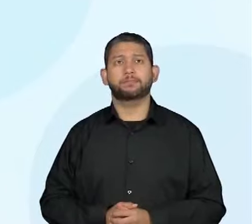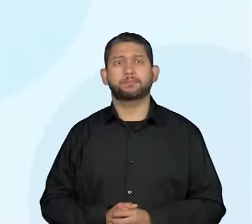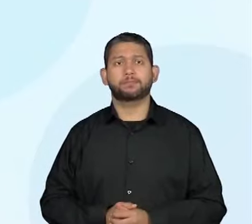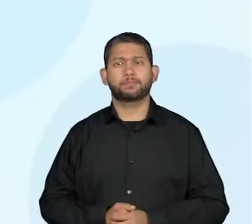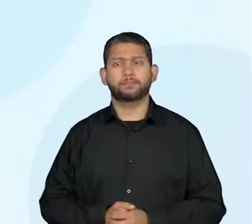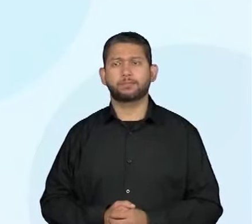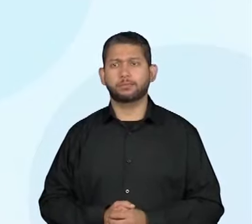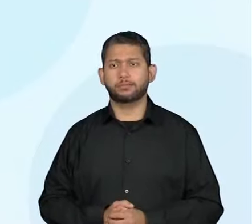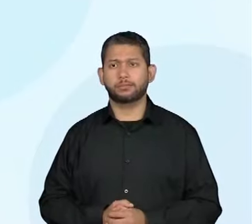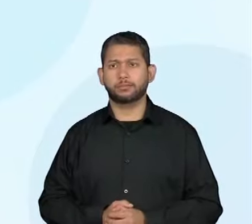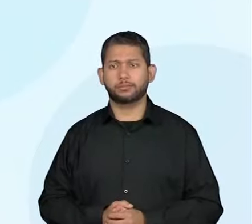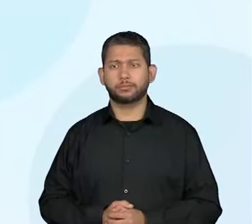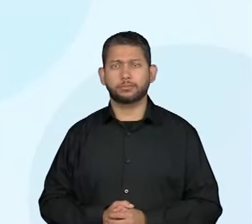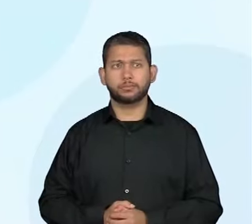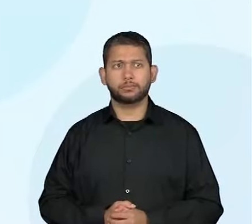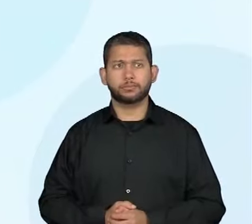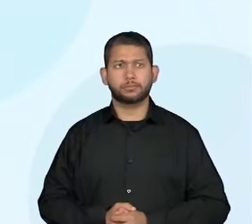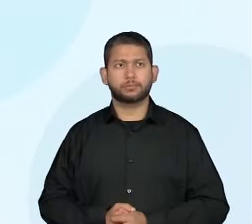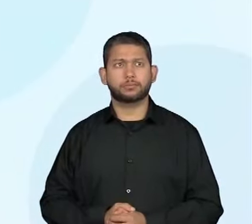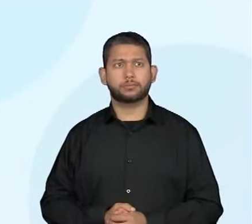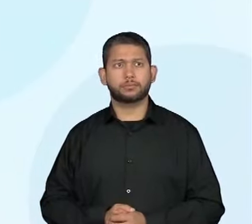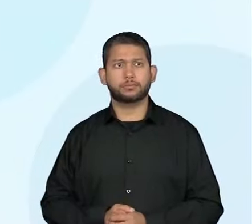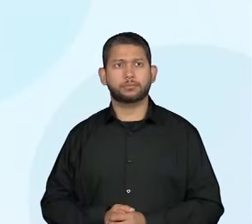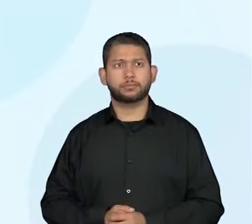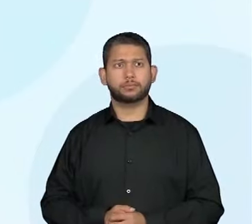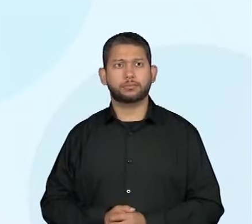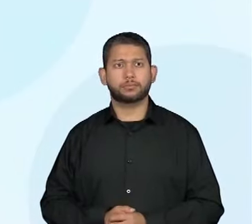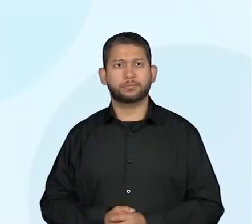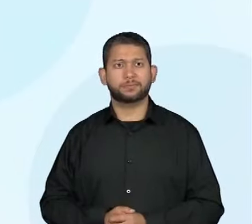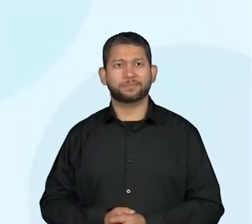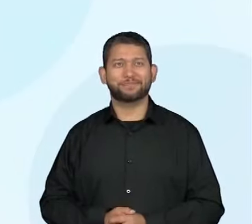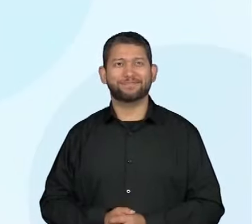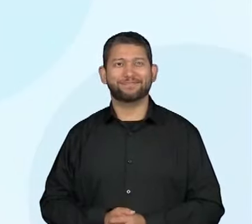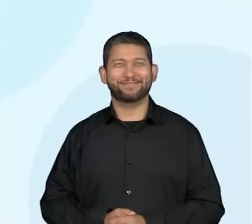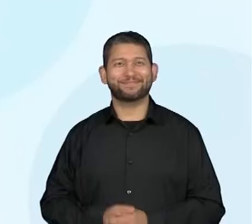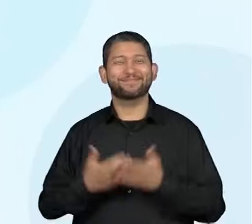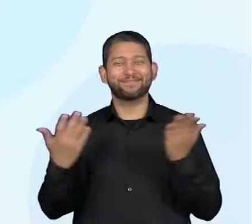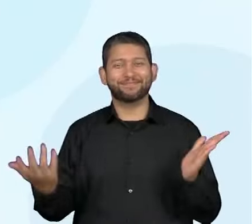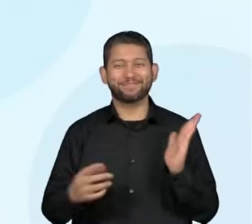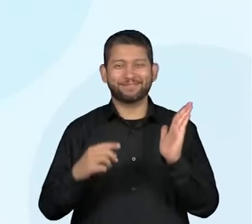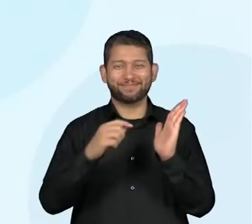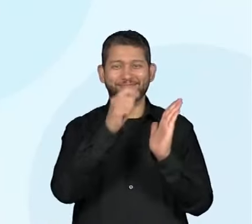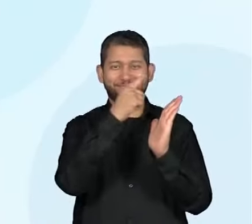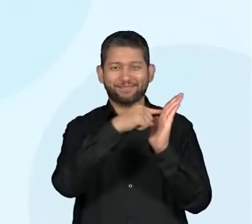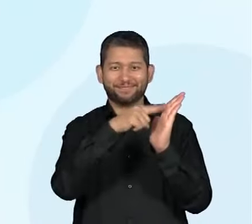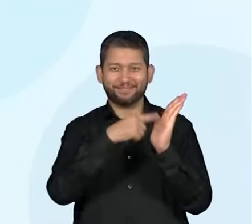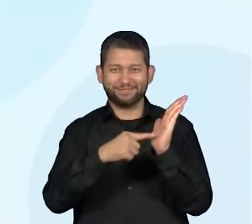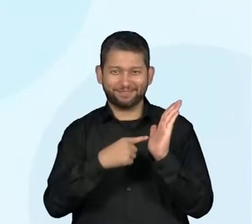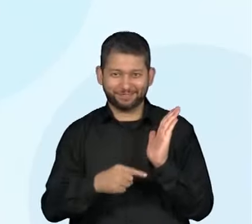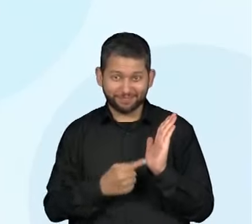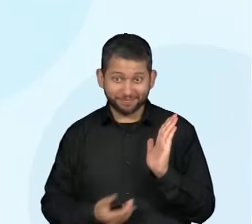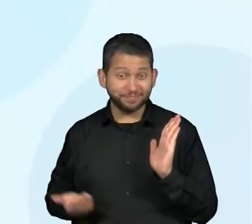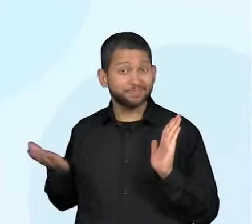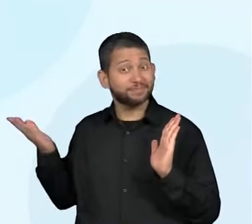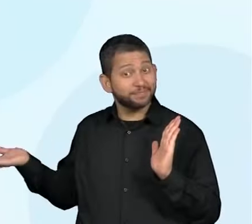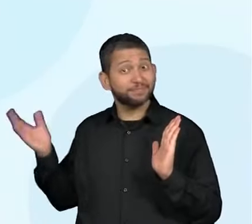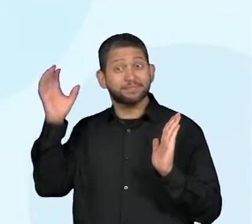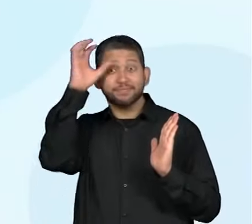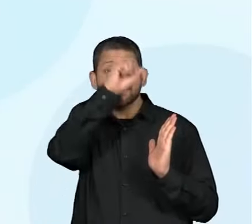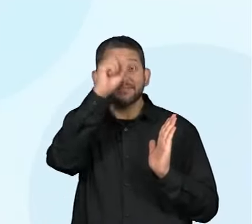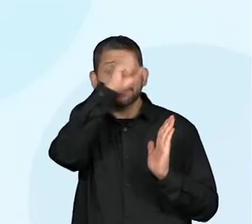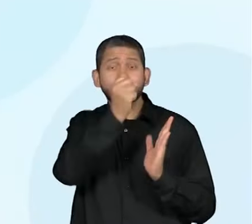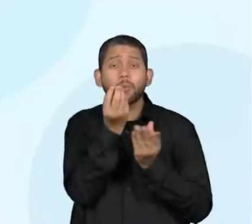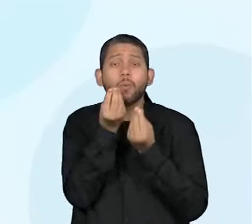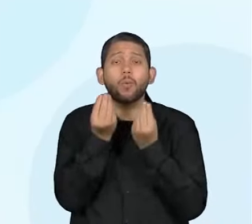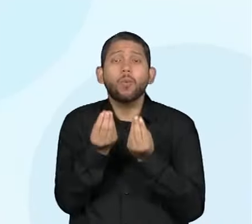ver? Olha só. Então, este é o nosso componente. E hoje nós vamos trabalhar aí com